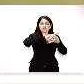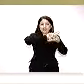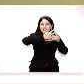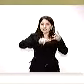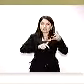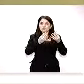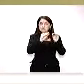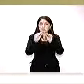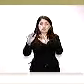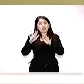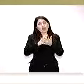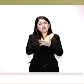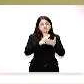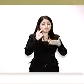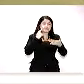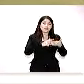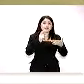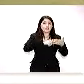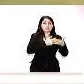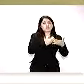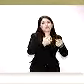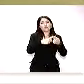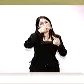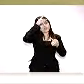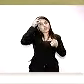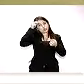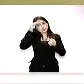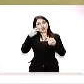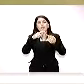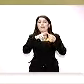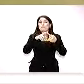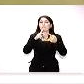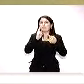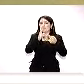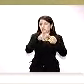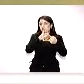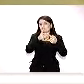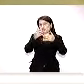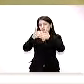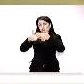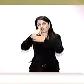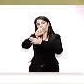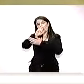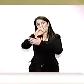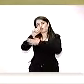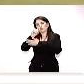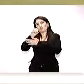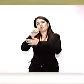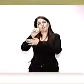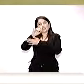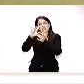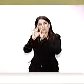ademais merece relevo o fato de a Prefeitura em tela ter celebrado dois ajustes com a mesma empresa Rádio Independente de Barretos por preços